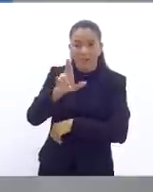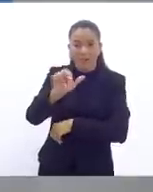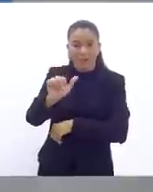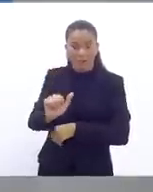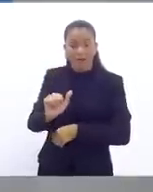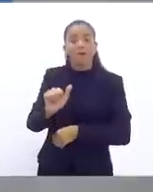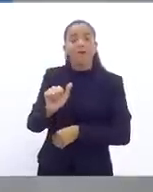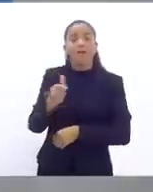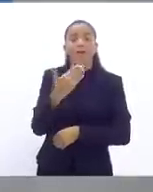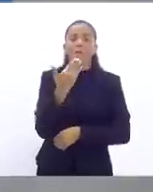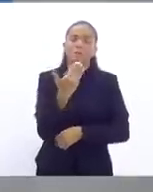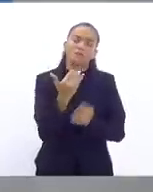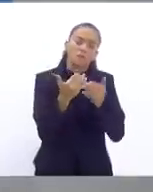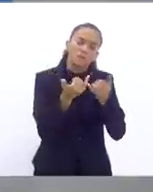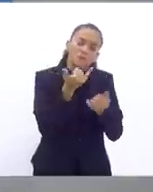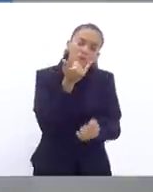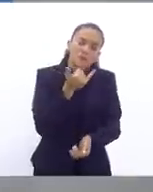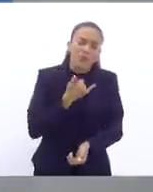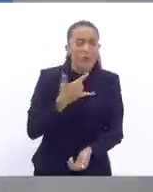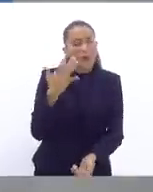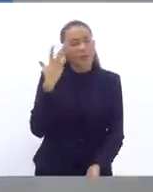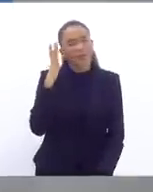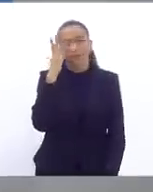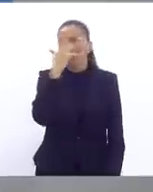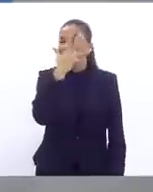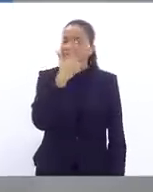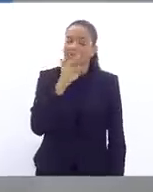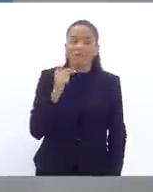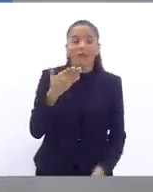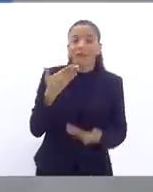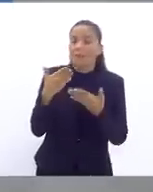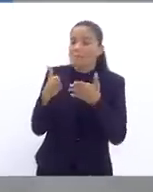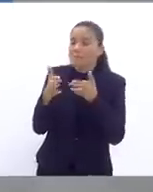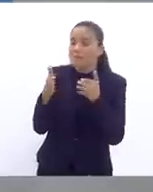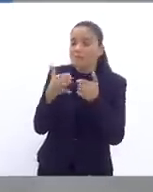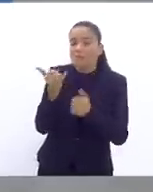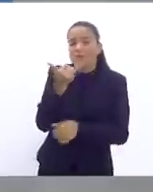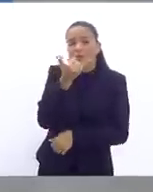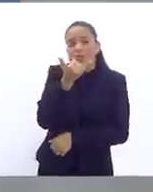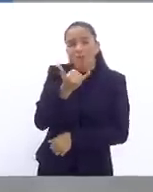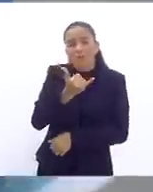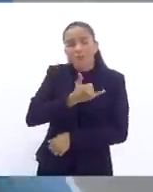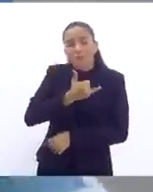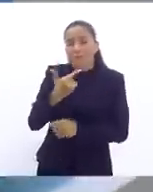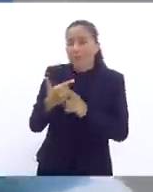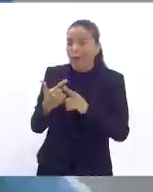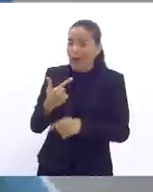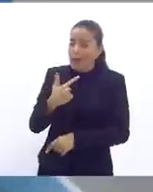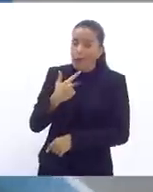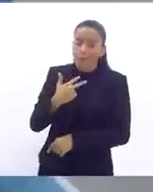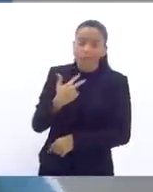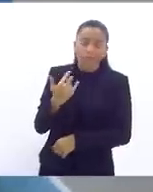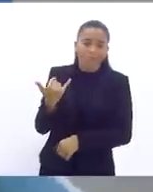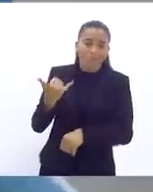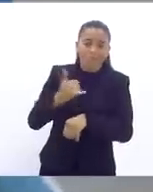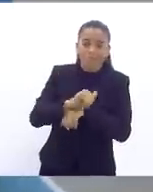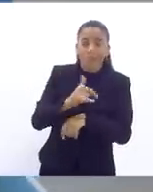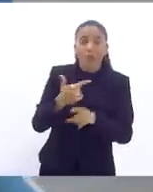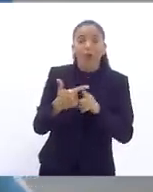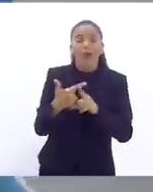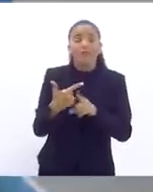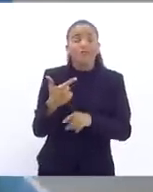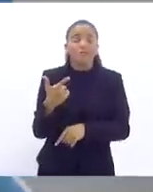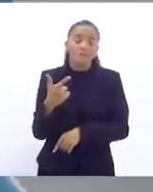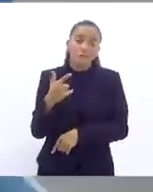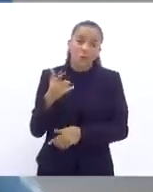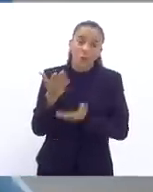pediu desculpas achei tão lindo que ela pediu desculpas por não estar aqui porque ela tinha uma consulta médica E